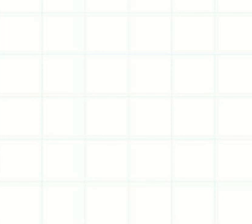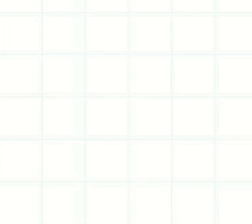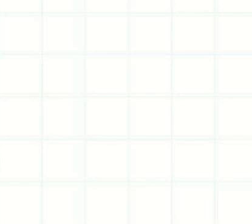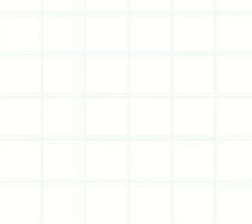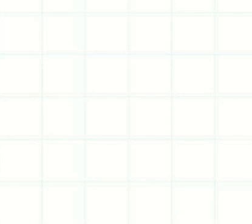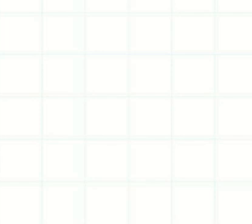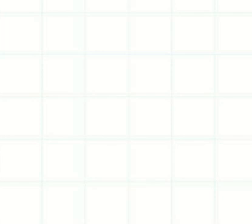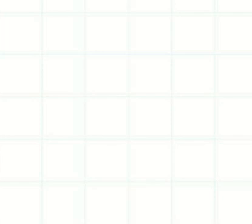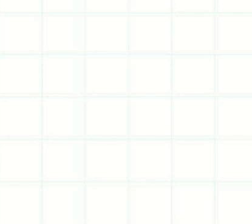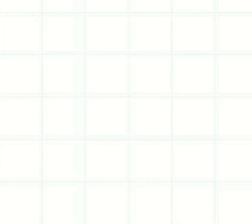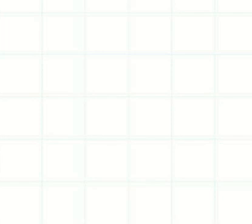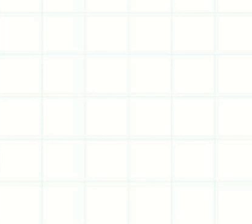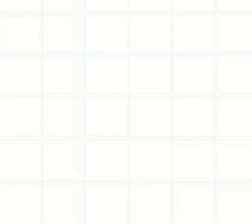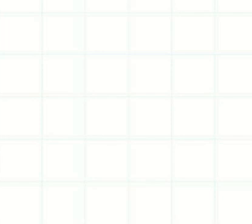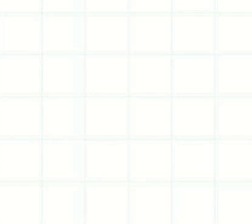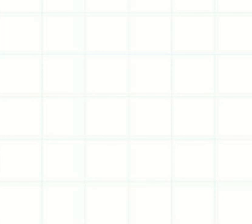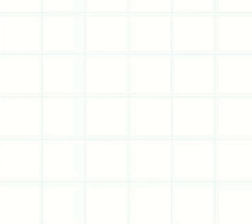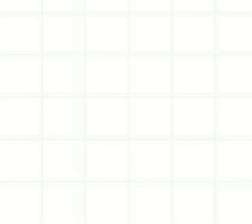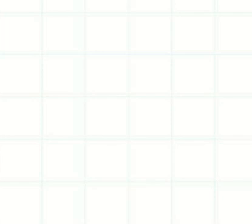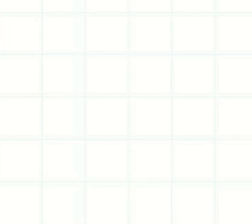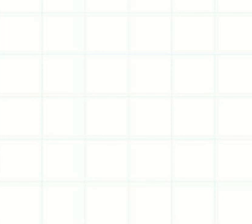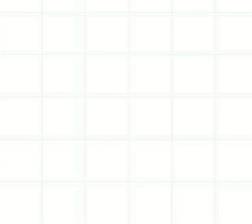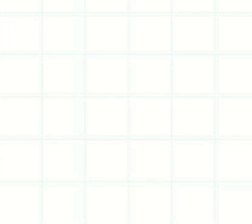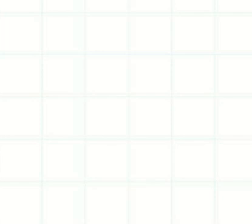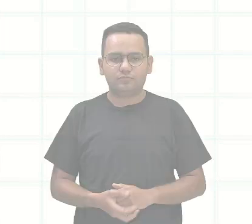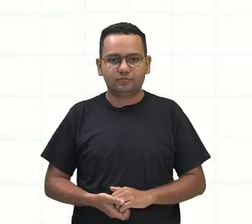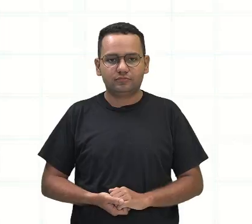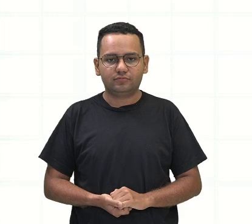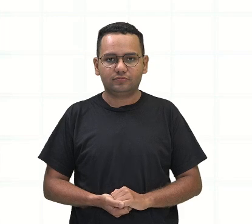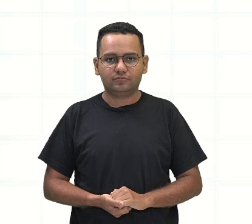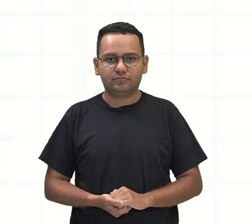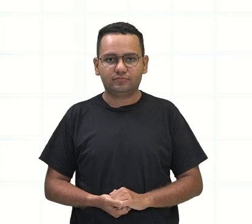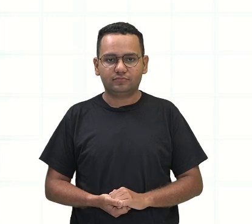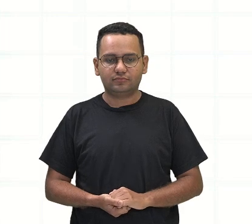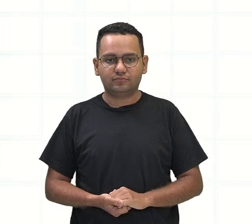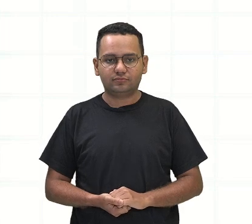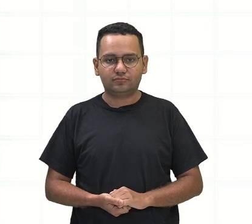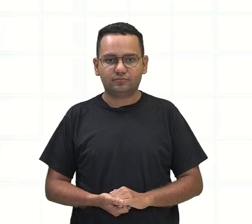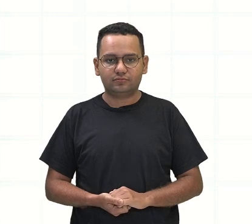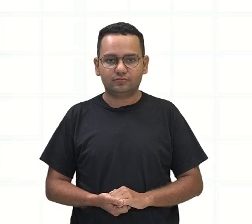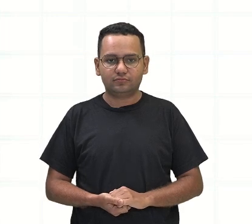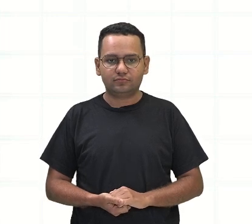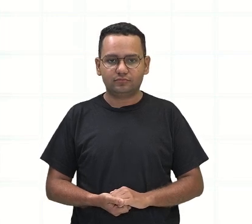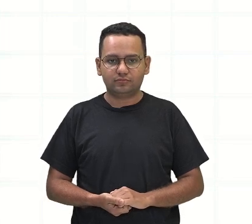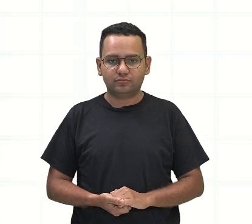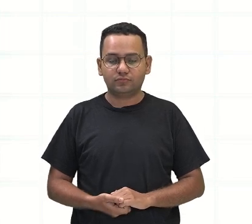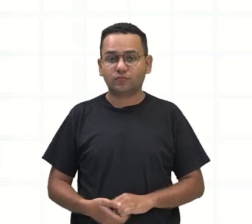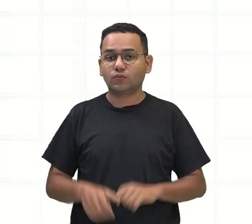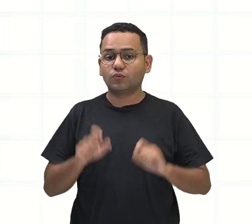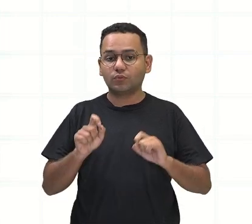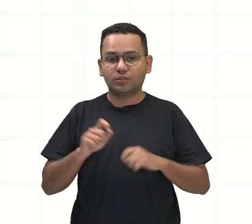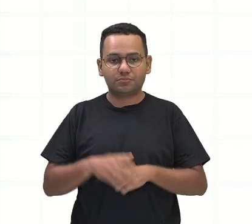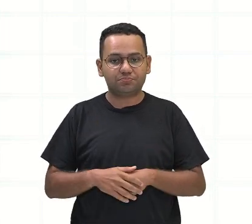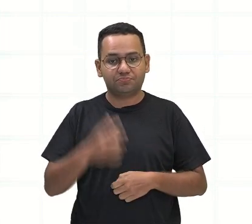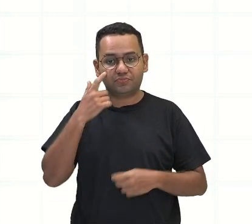a necessidade que a ação seja concretizada através do é preciso, né? É